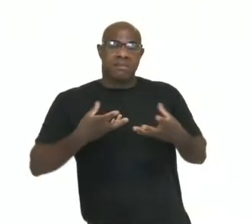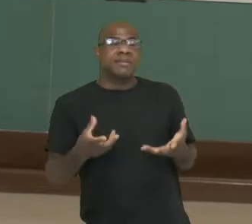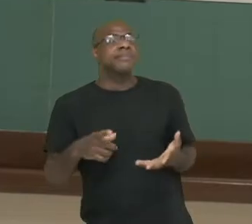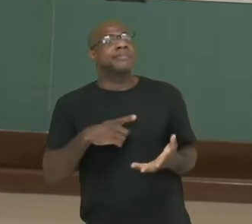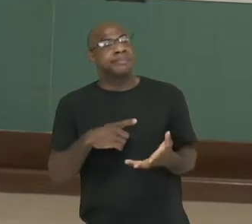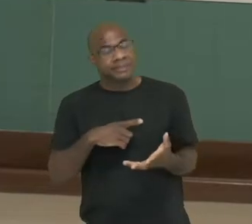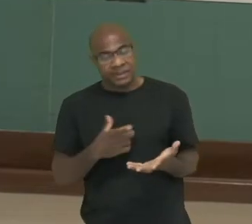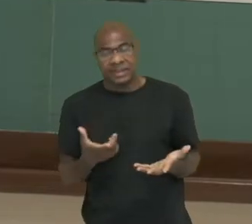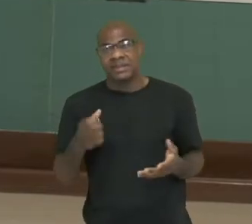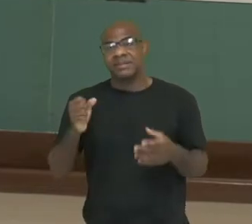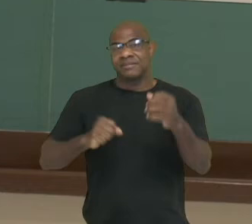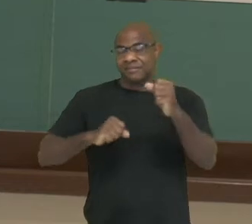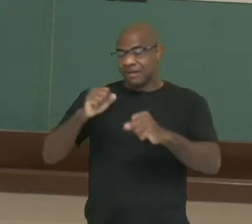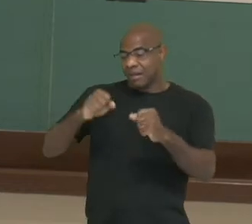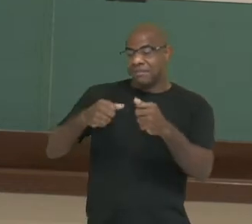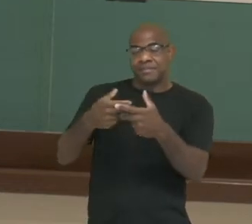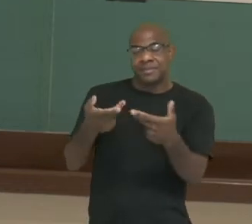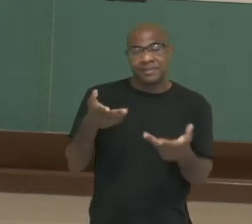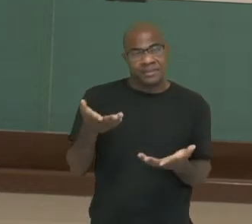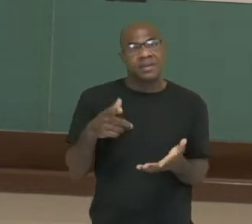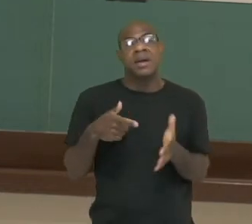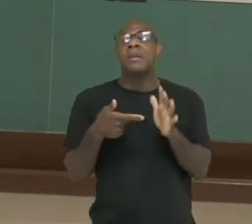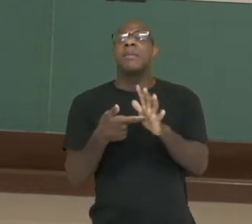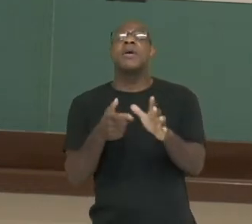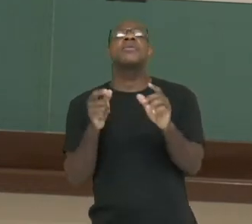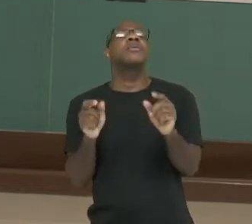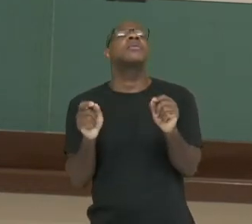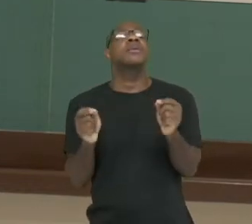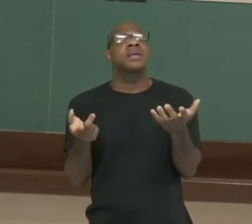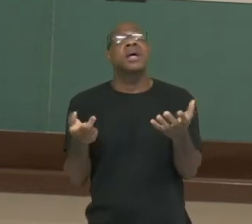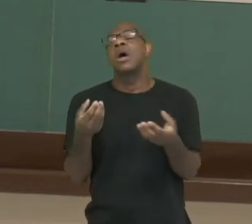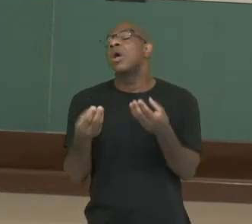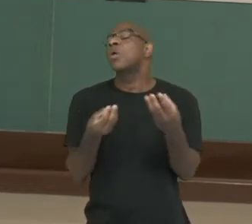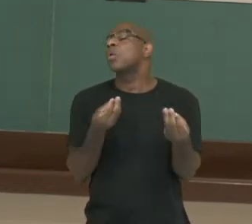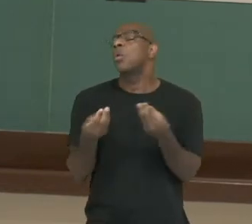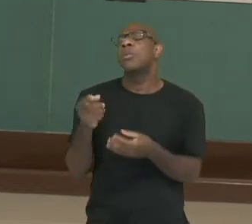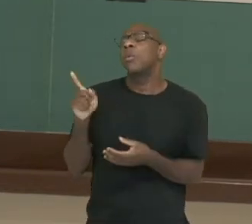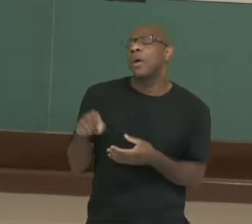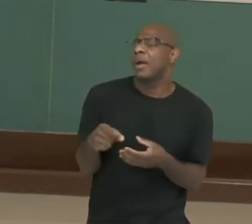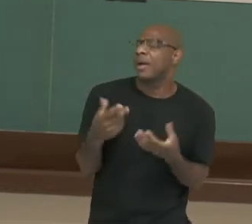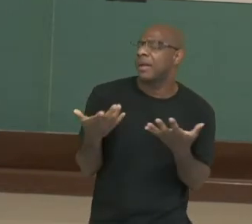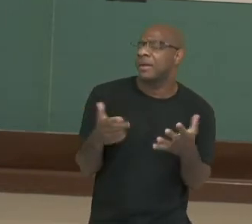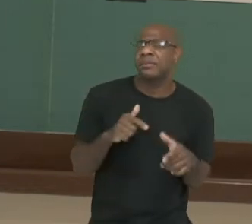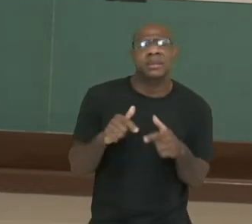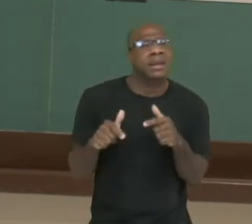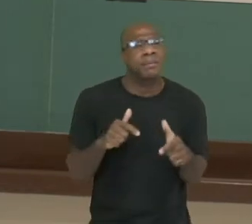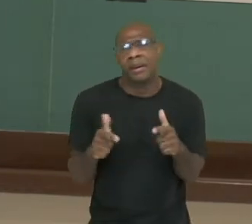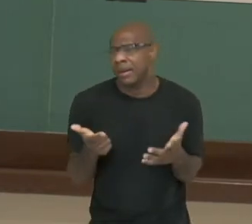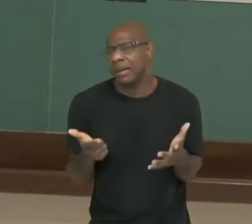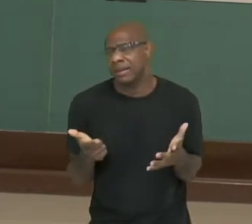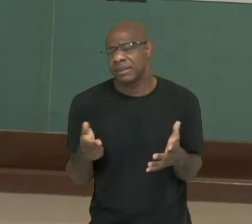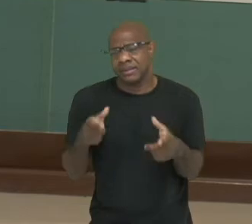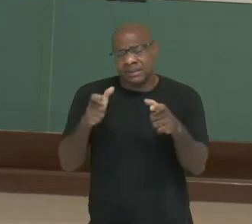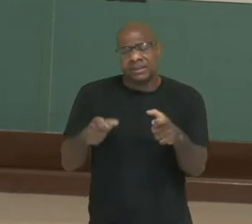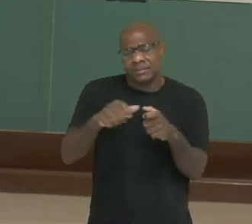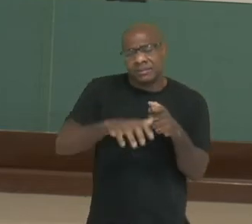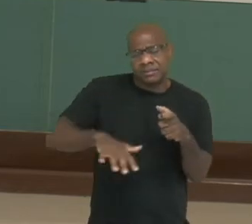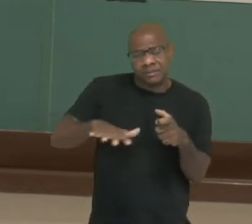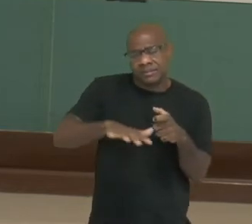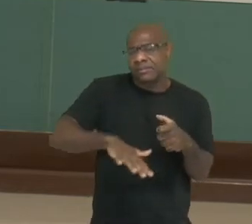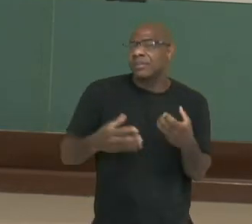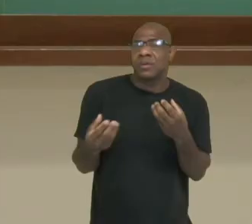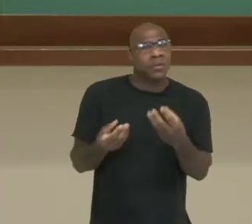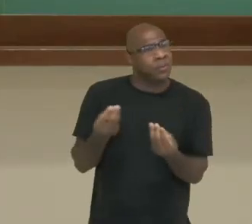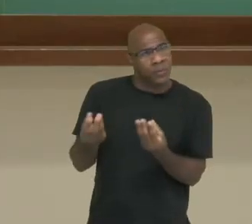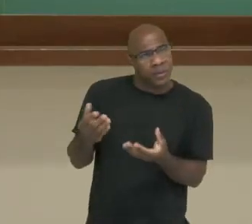cenário da fábrica e a gente mostra também como é o trabalho desse funcionário nesse ambiente, nesse